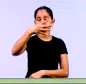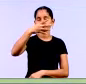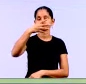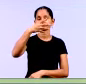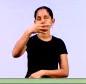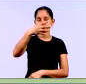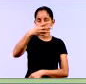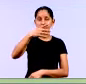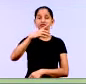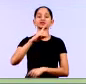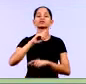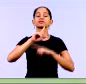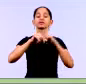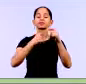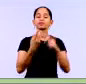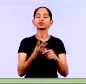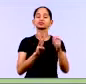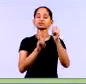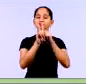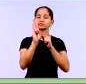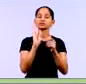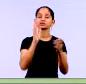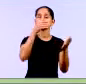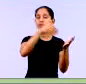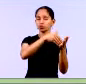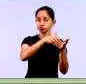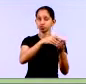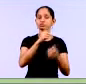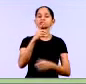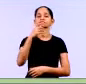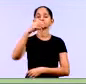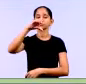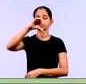944. E no quarto trimestre,